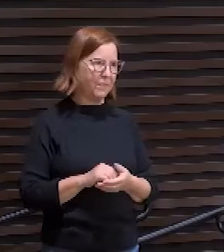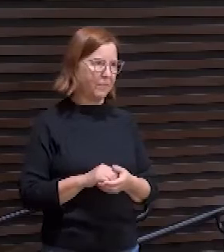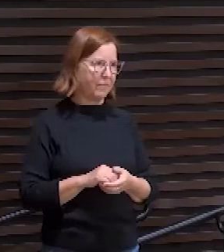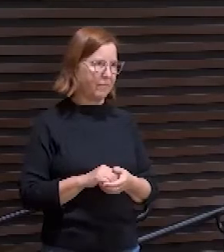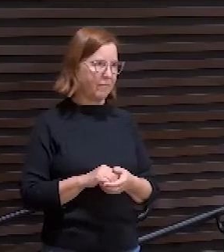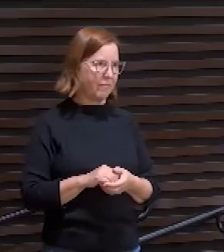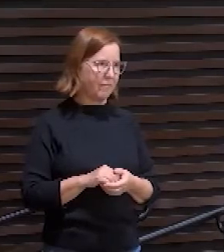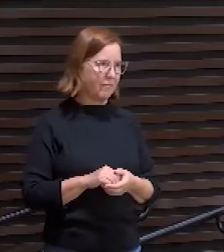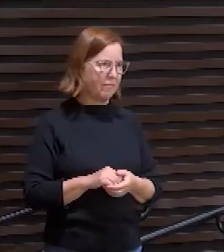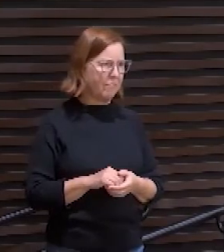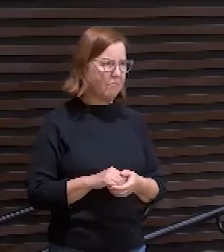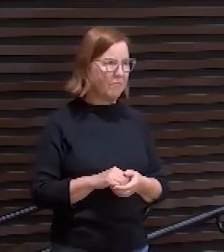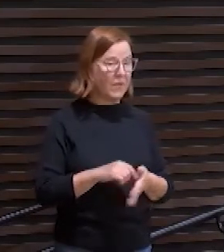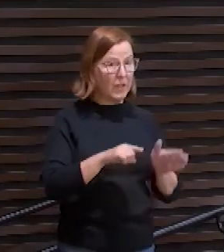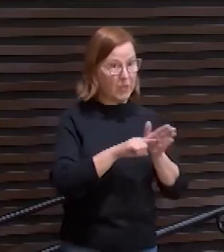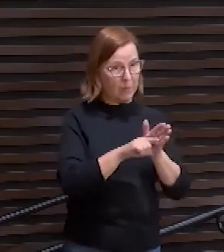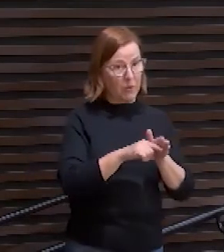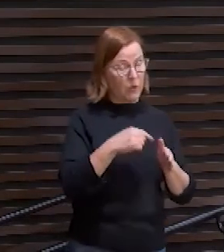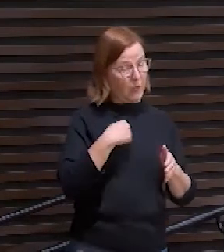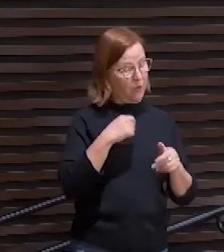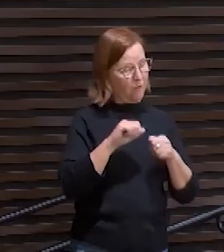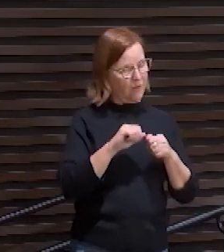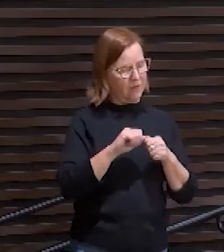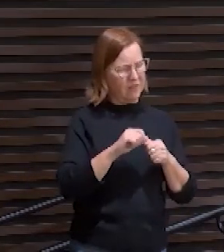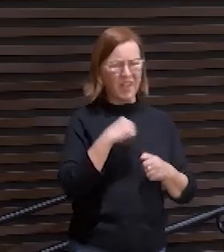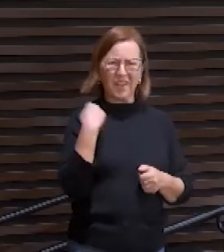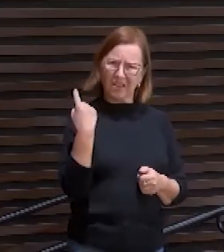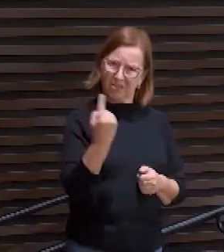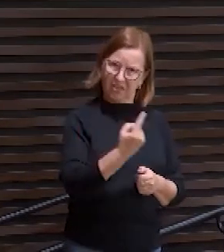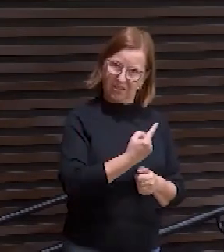E a pergunta que eu faço, e nós?